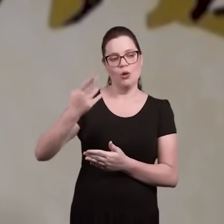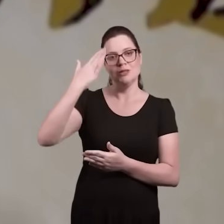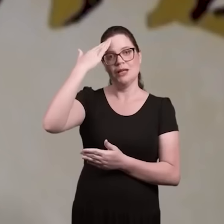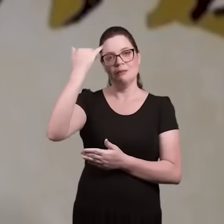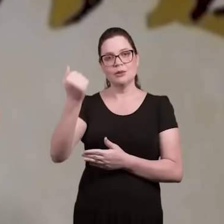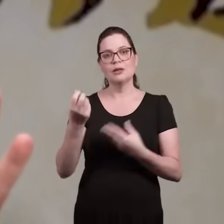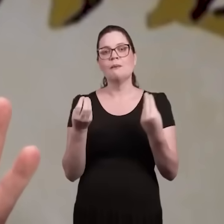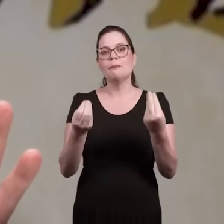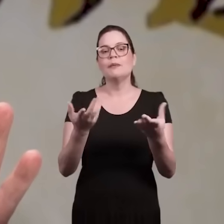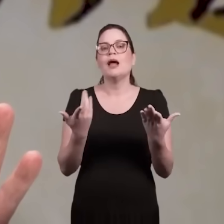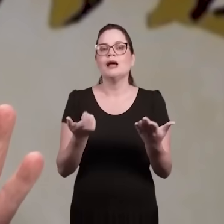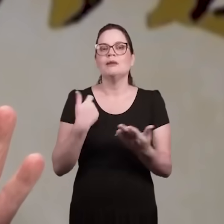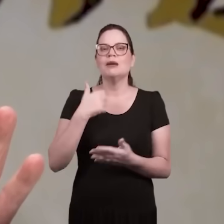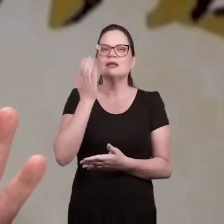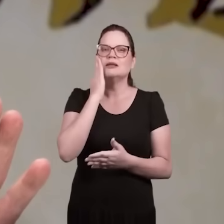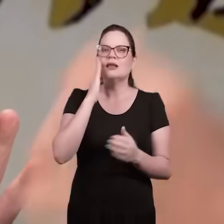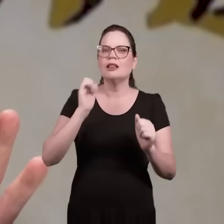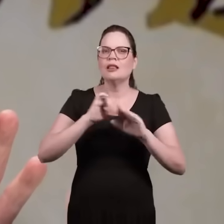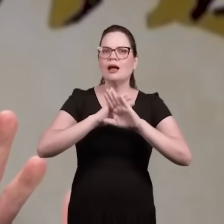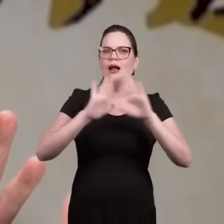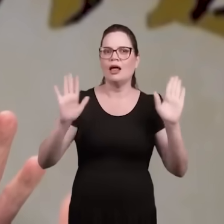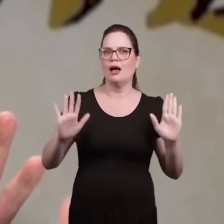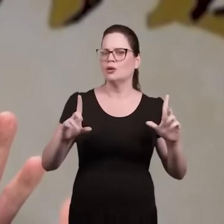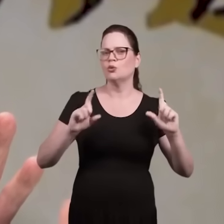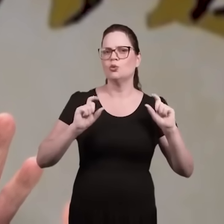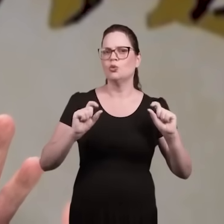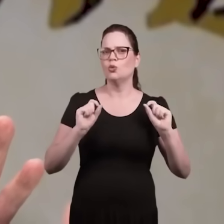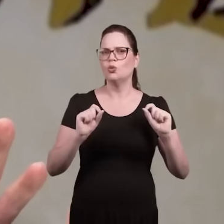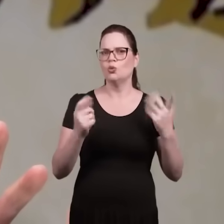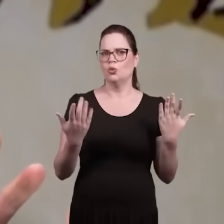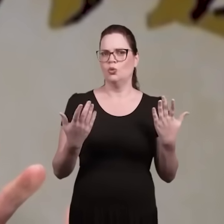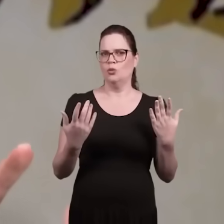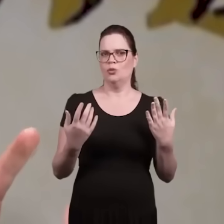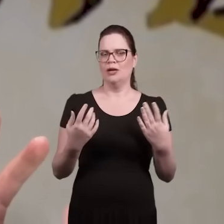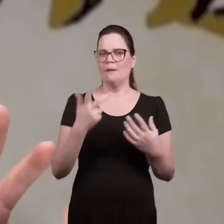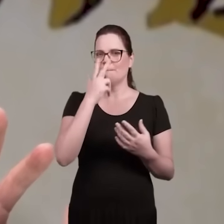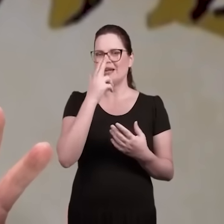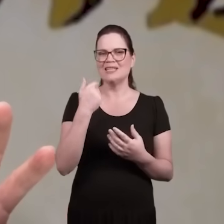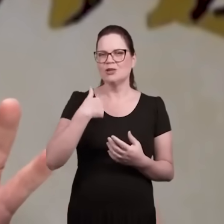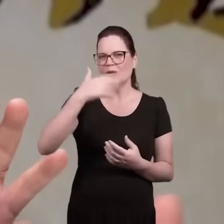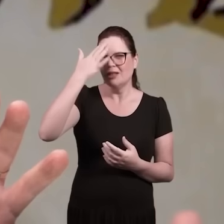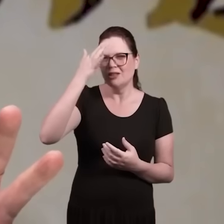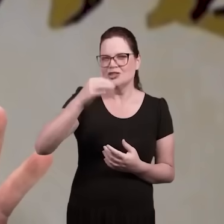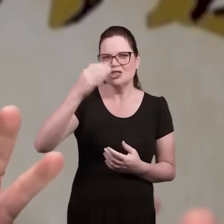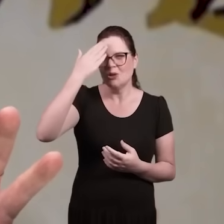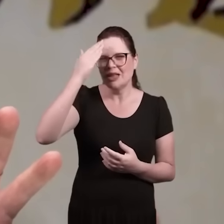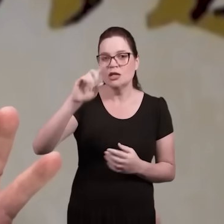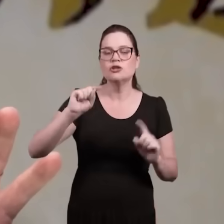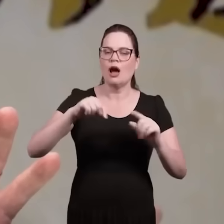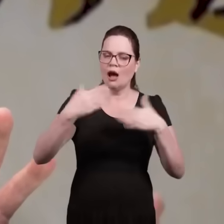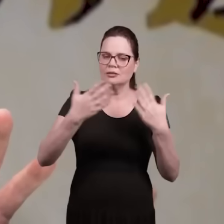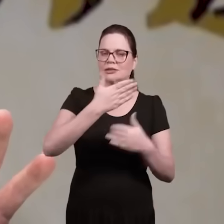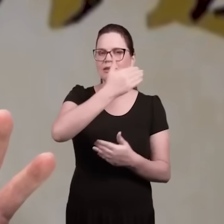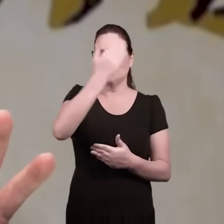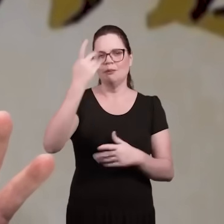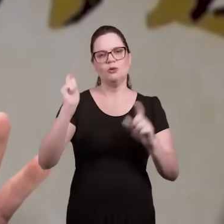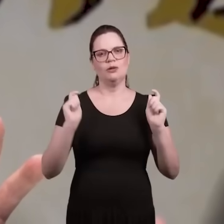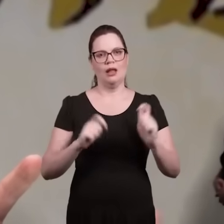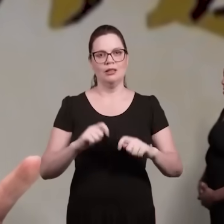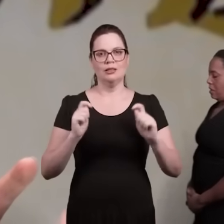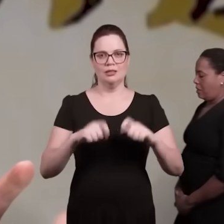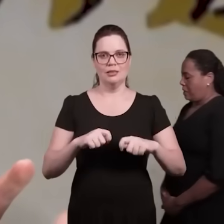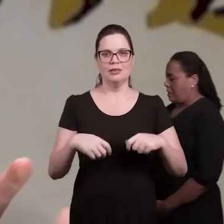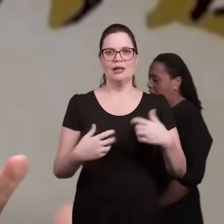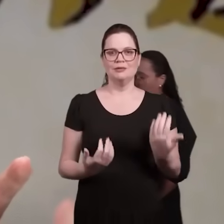para colocar em ordem aquilo aquilo que está incompreendido. Em outras palavras, poderíamos dizer